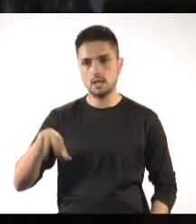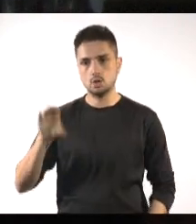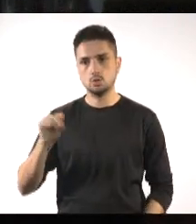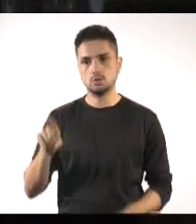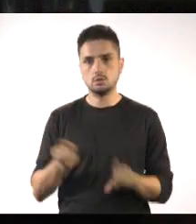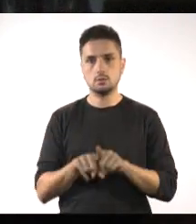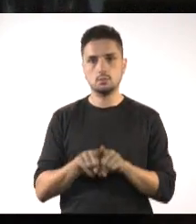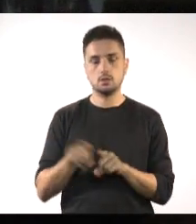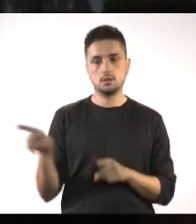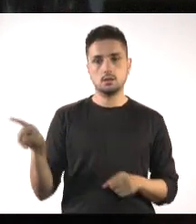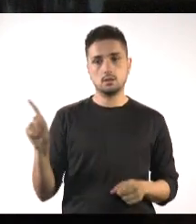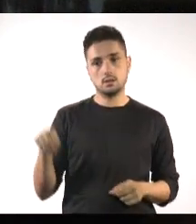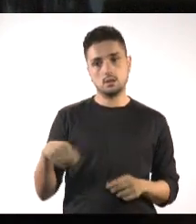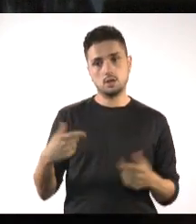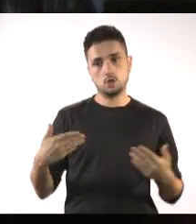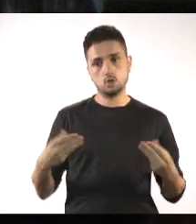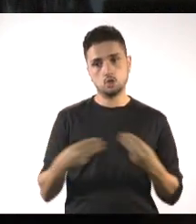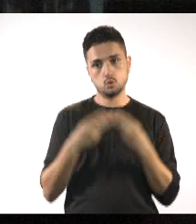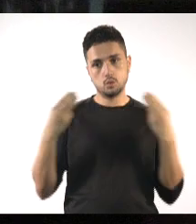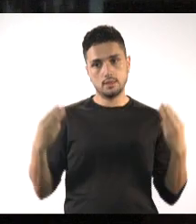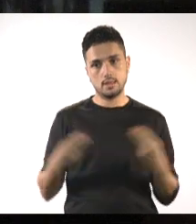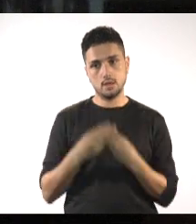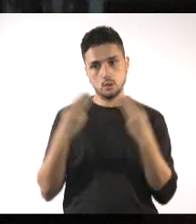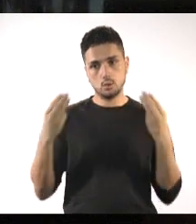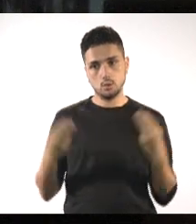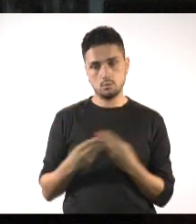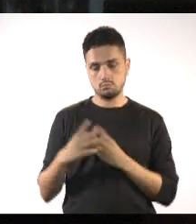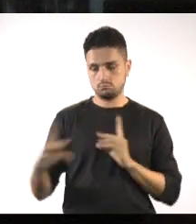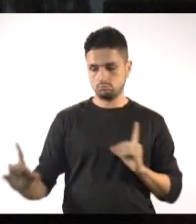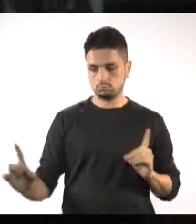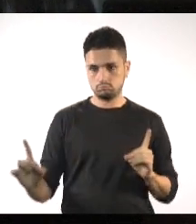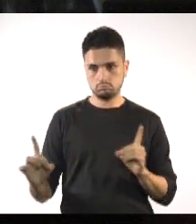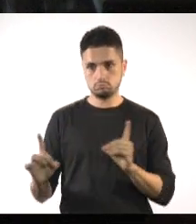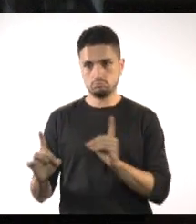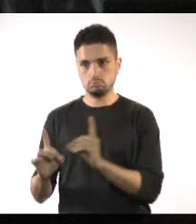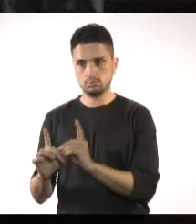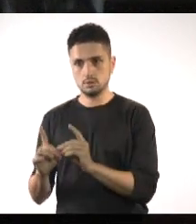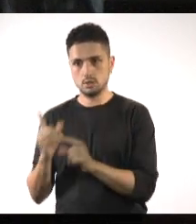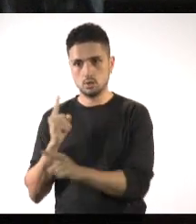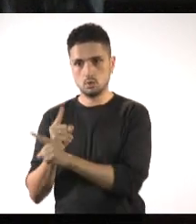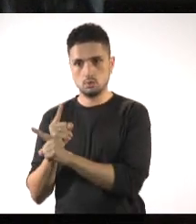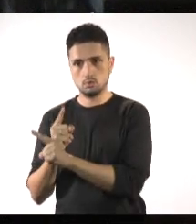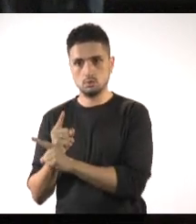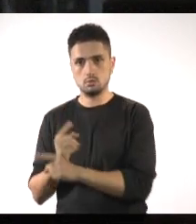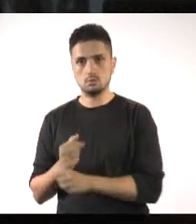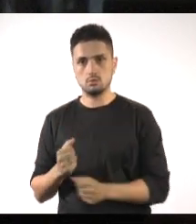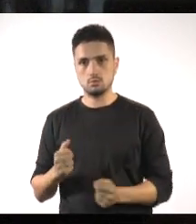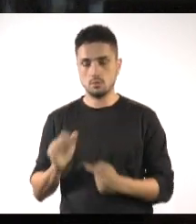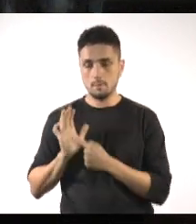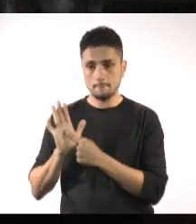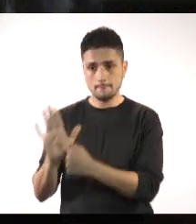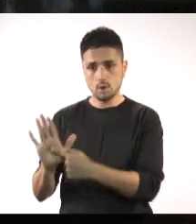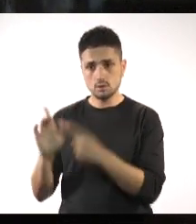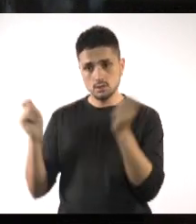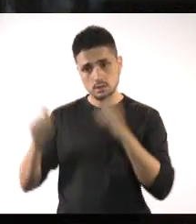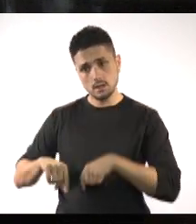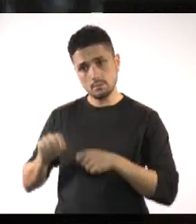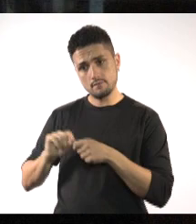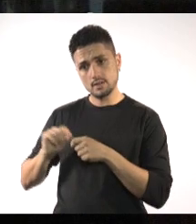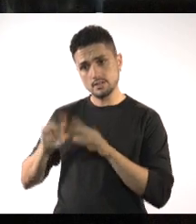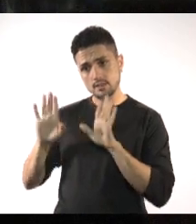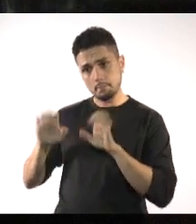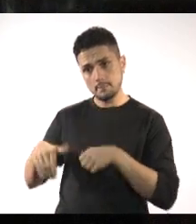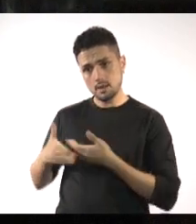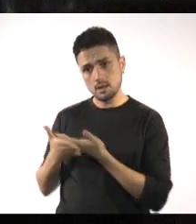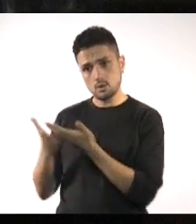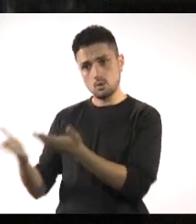provavelmente o judeu, com quem se encontrou ali, demonstra que nós somos chamados a fazer o bem ao outro, sem nos preocupar